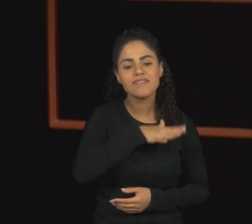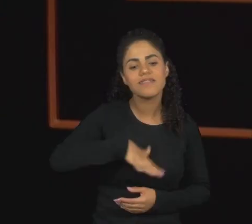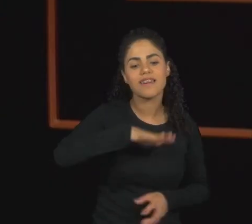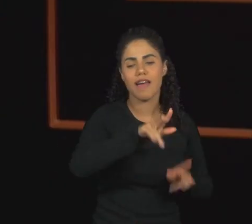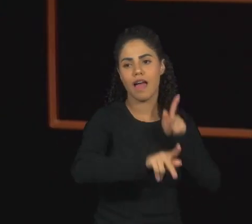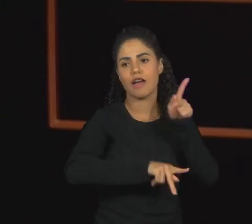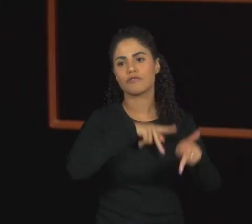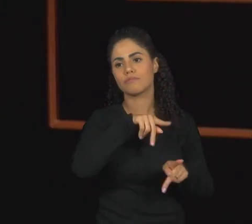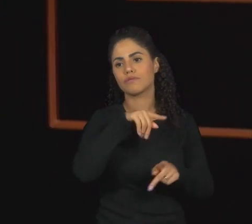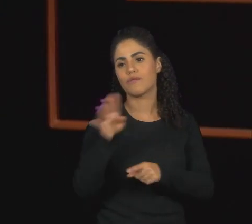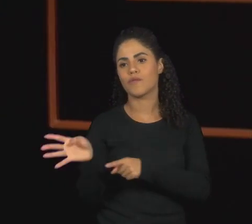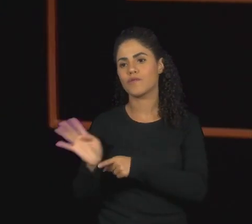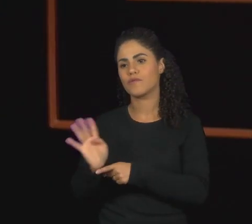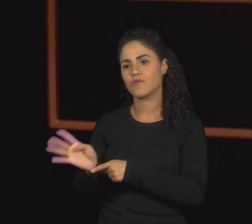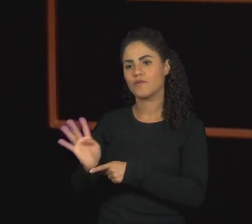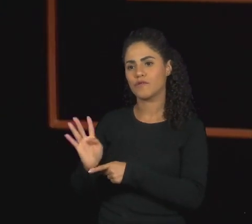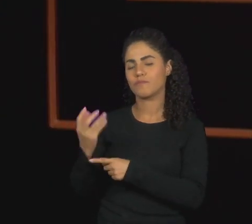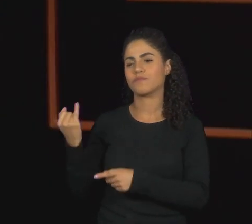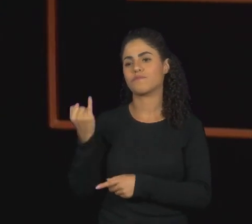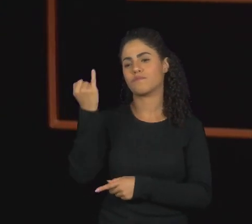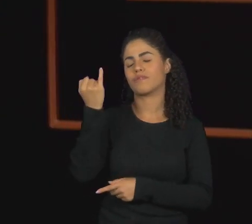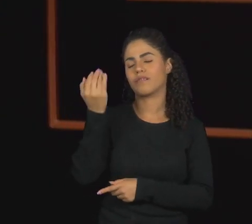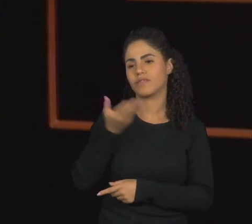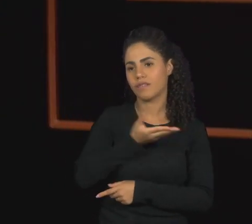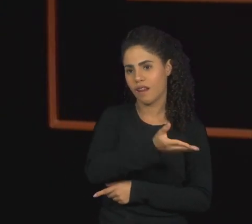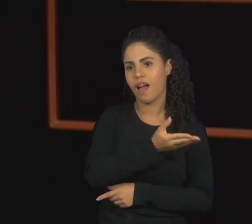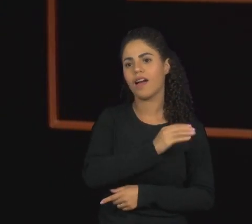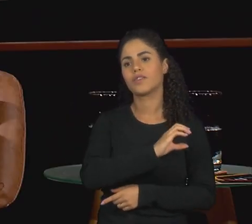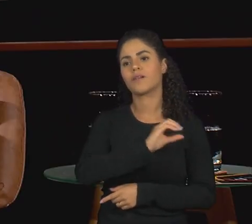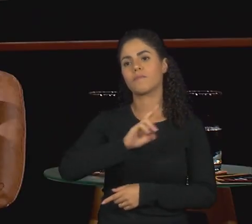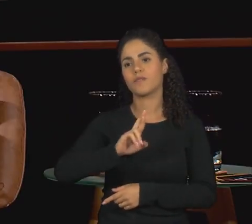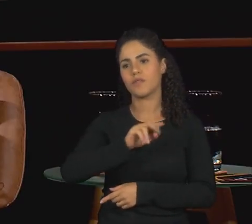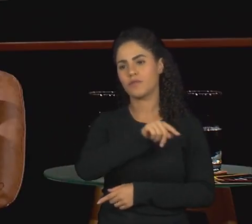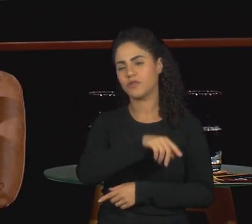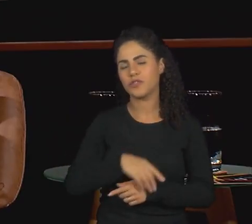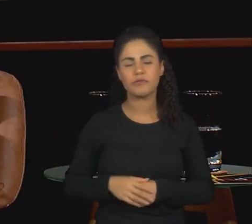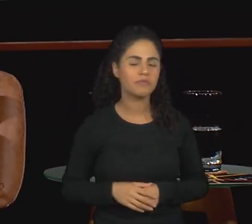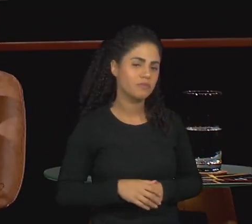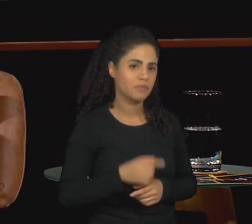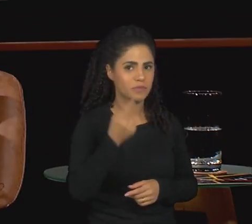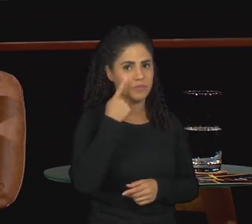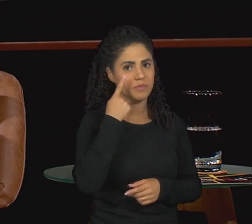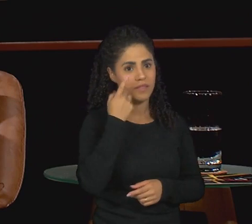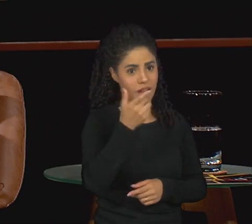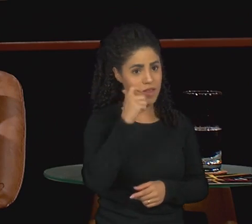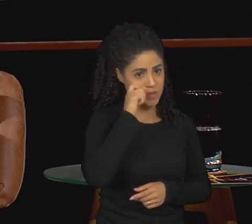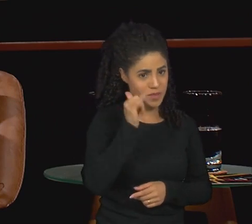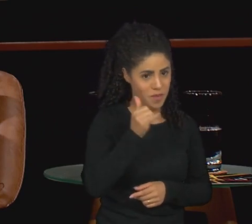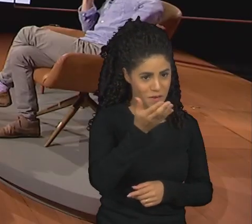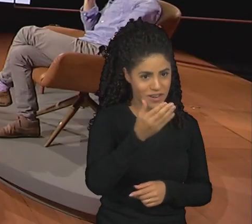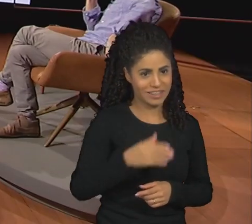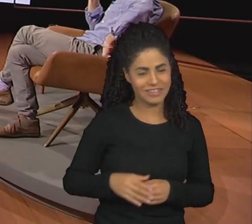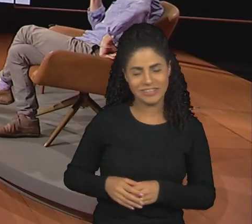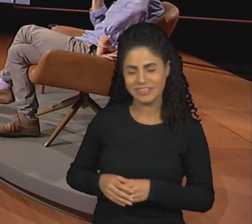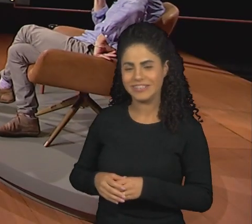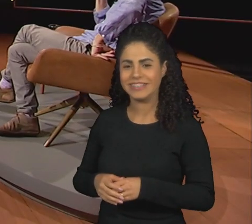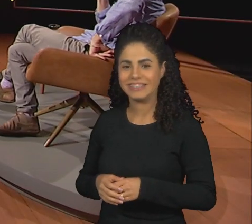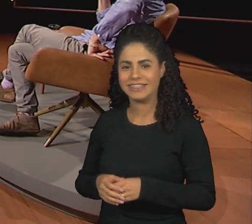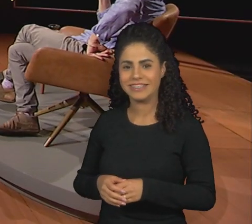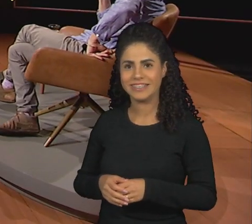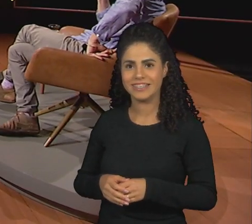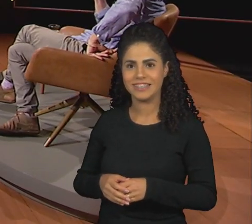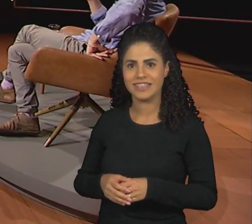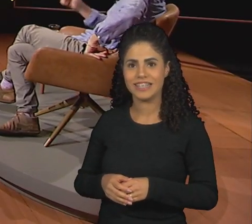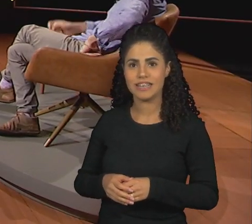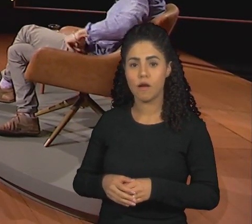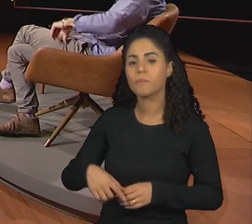filme muito importante do Jefferson D lá no Capão Redondo. Caio, olha só esse depoimento. Me